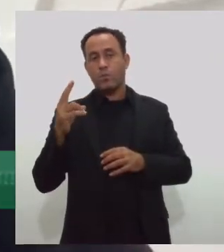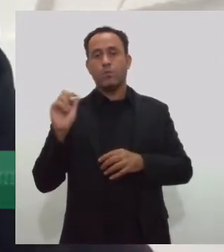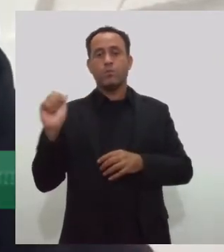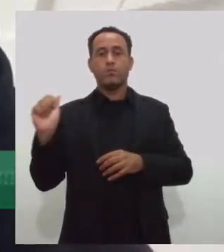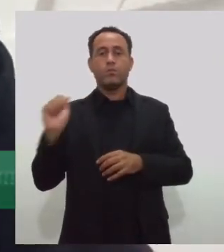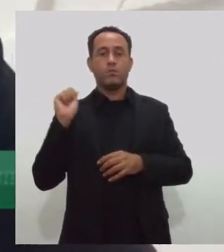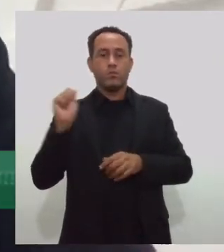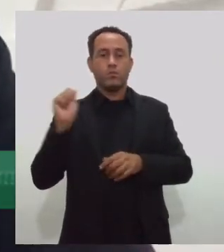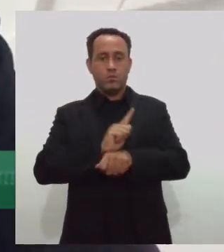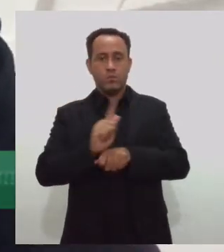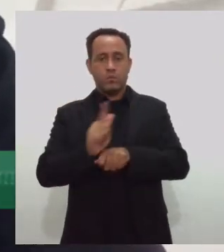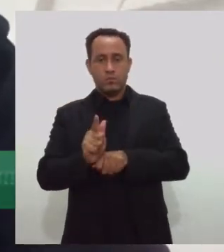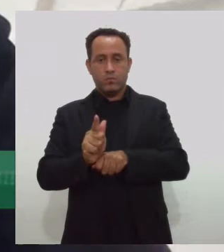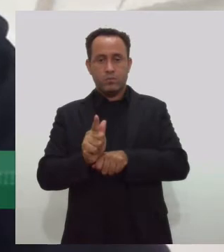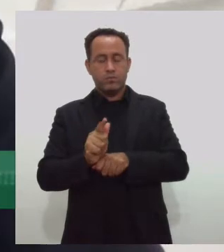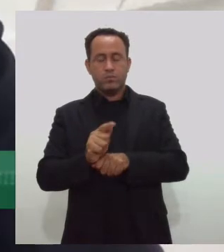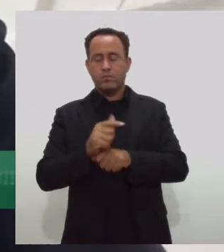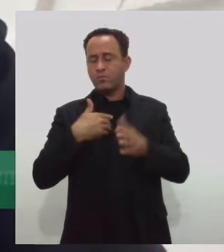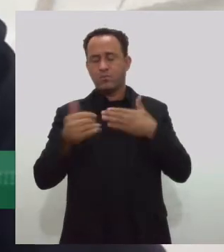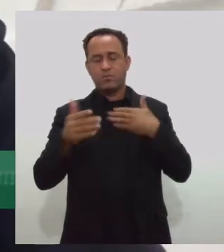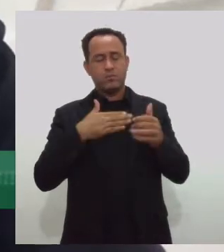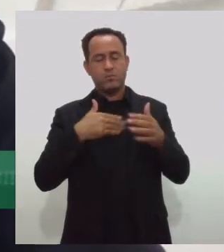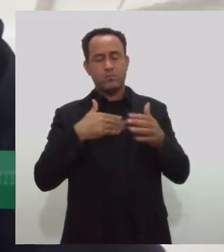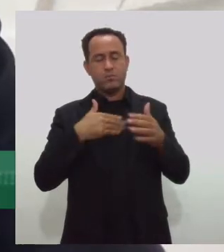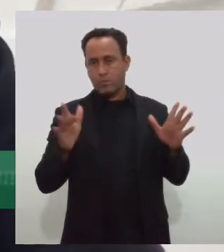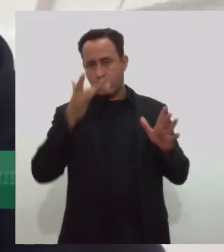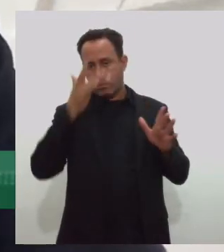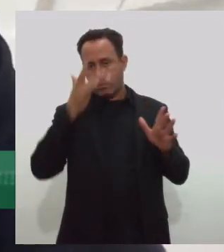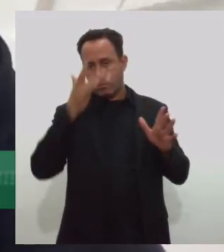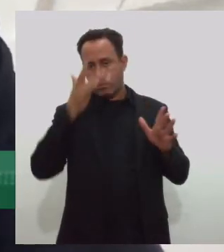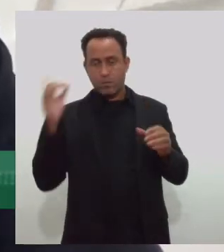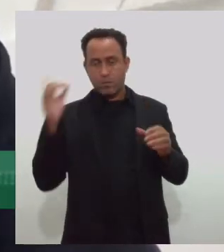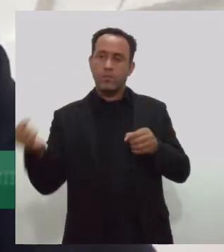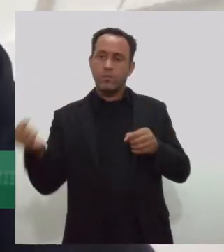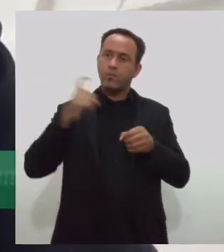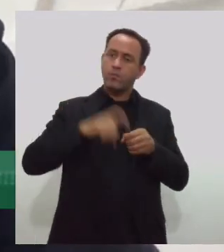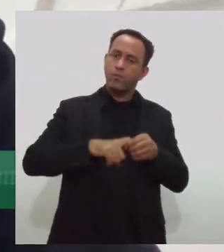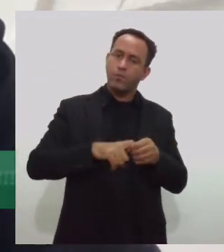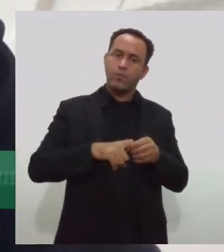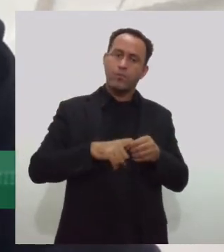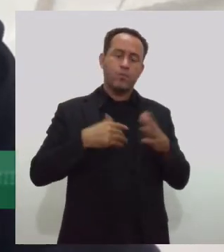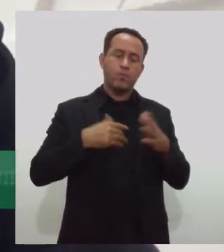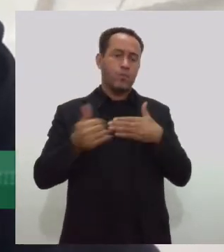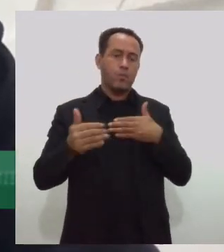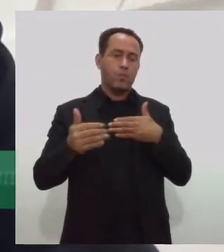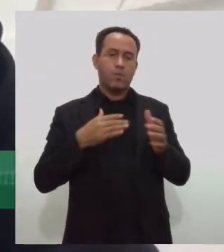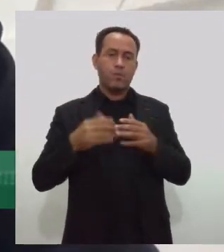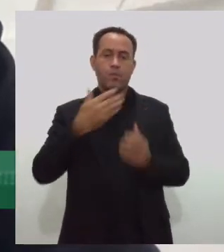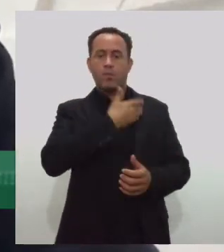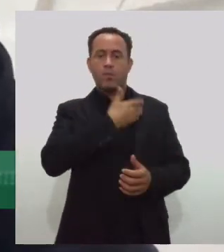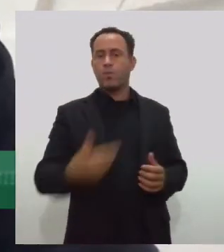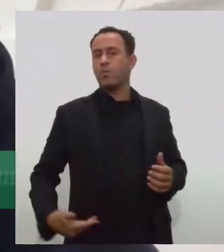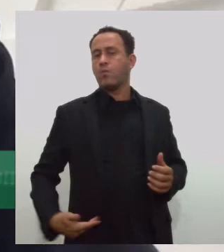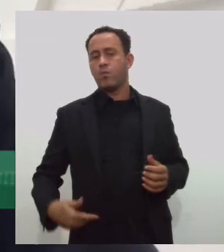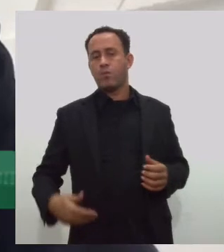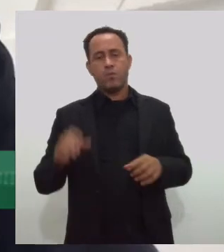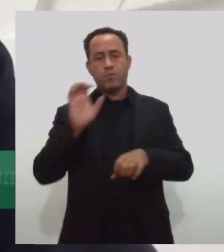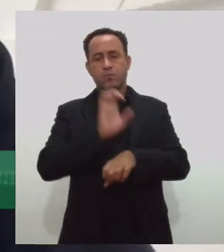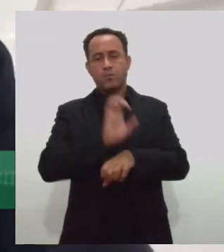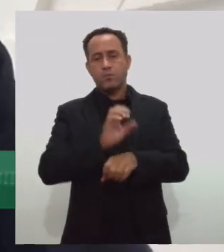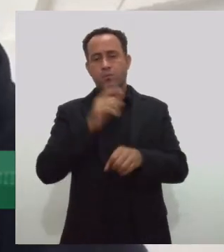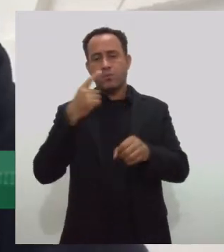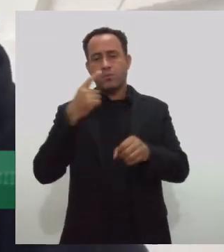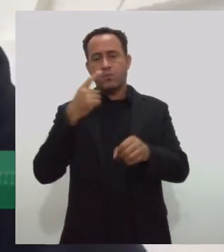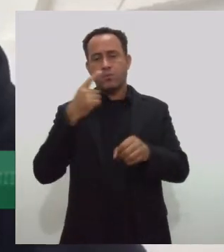ao setor de licitação, enfim, ele poderia ser readmitido nos quadros de qualquer governo, seja municipal, estadual ou